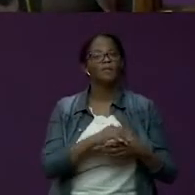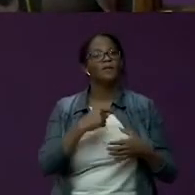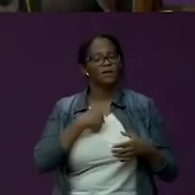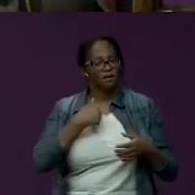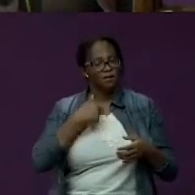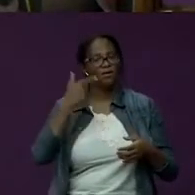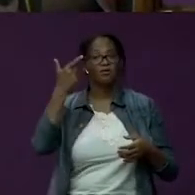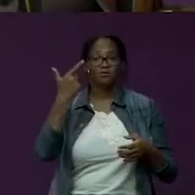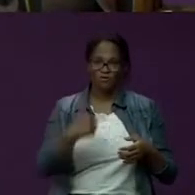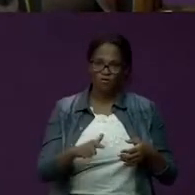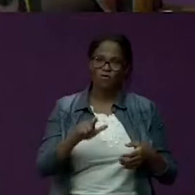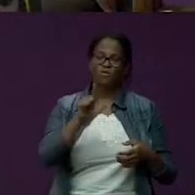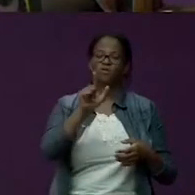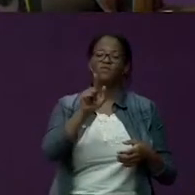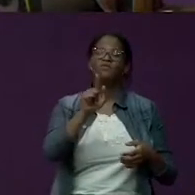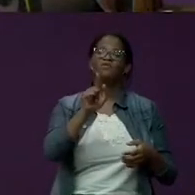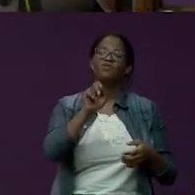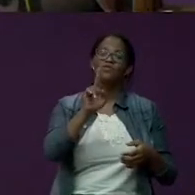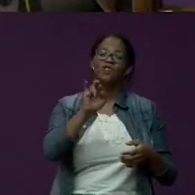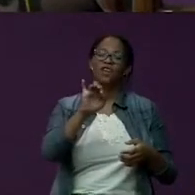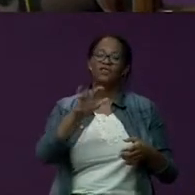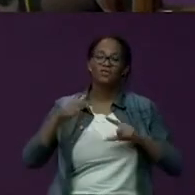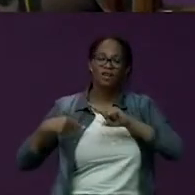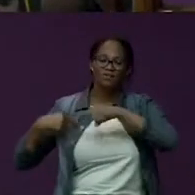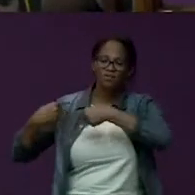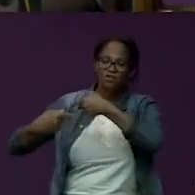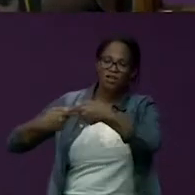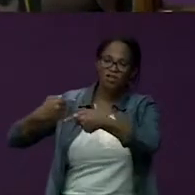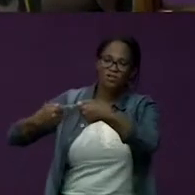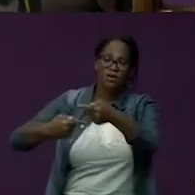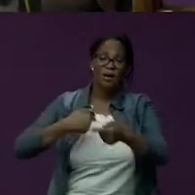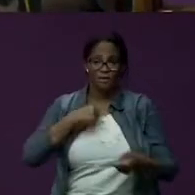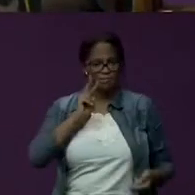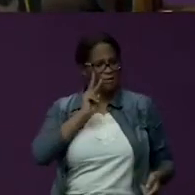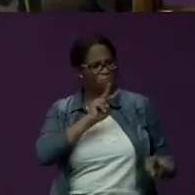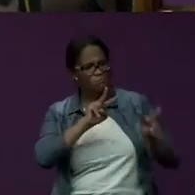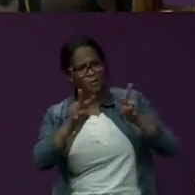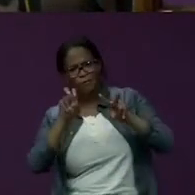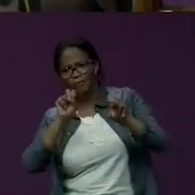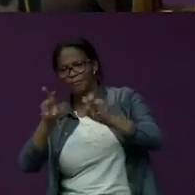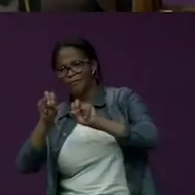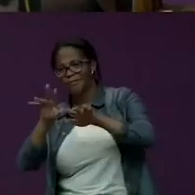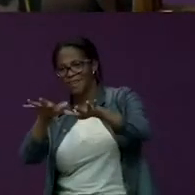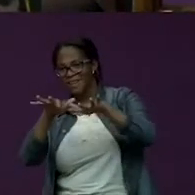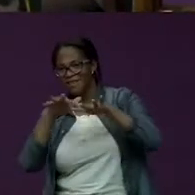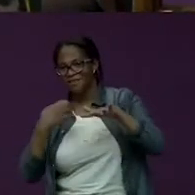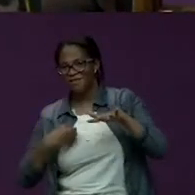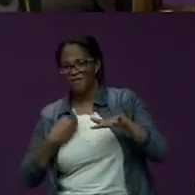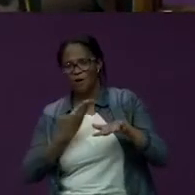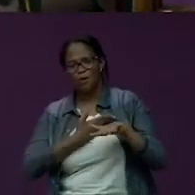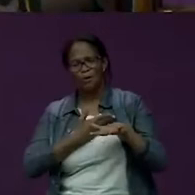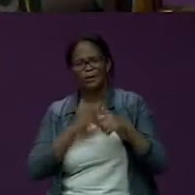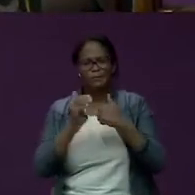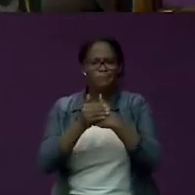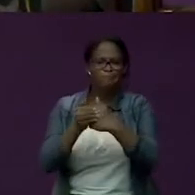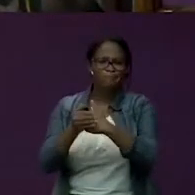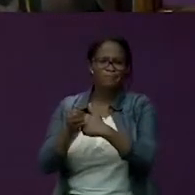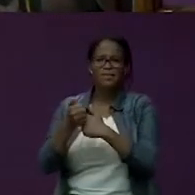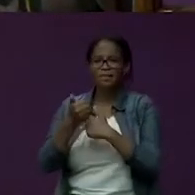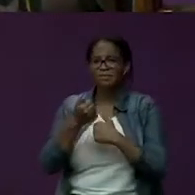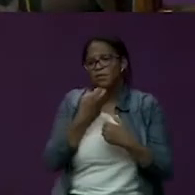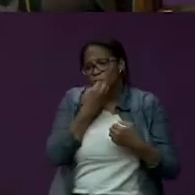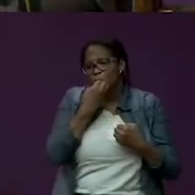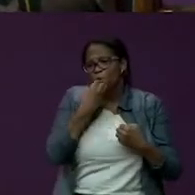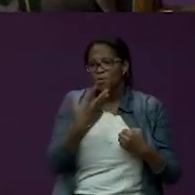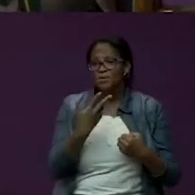questão geracional. Né? Eu vejo muitos colegas queridos aqui nesse auditório. Né? Gostaria de ter um